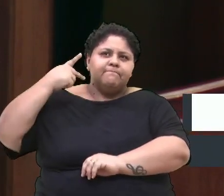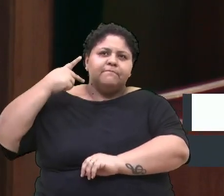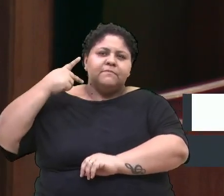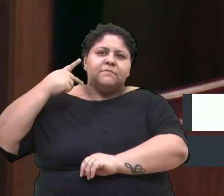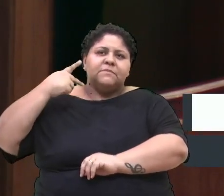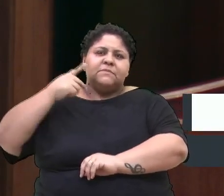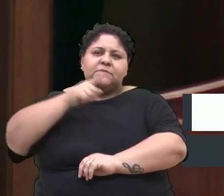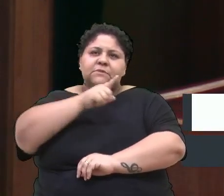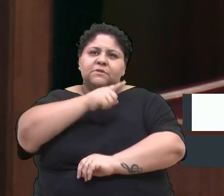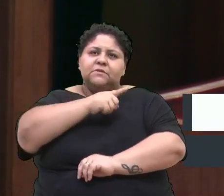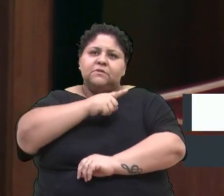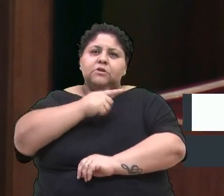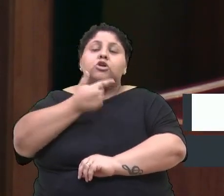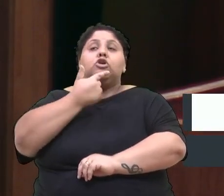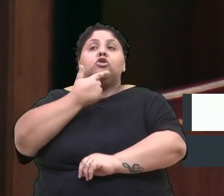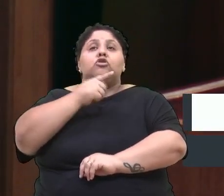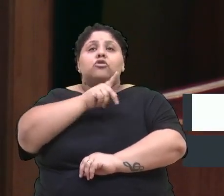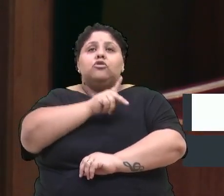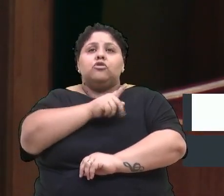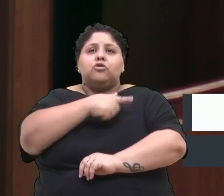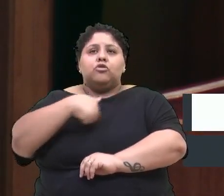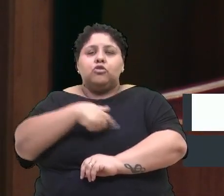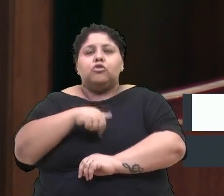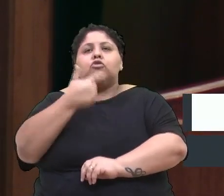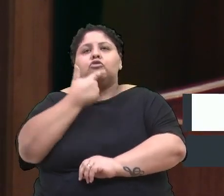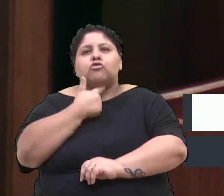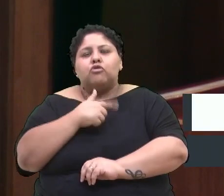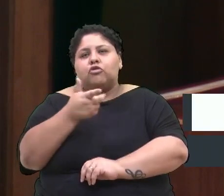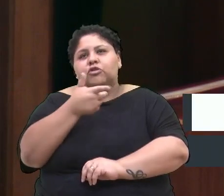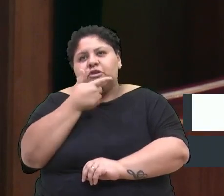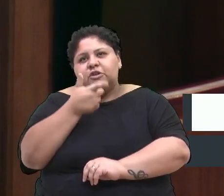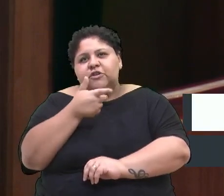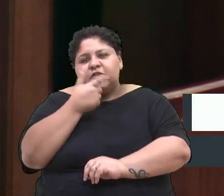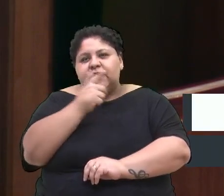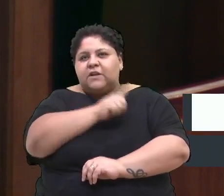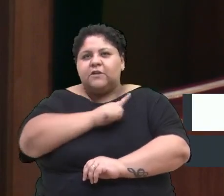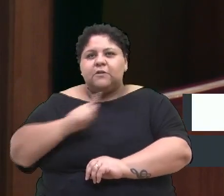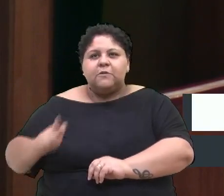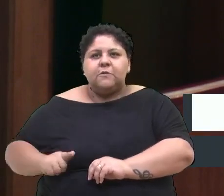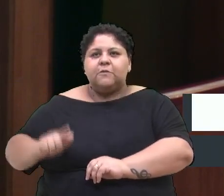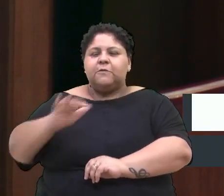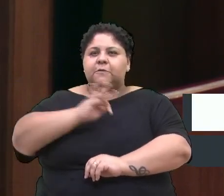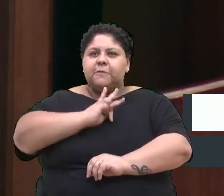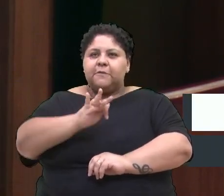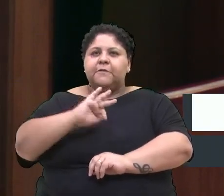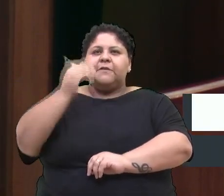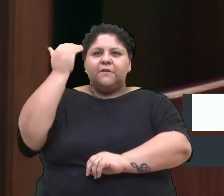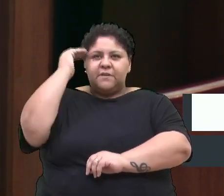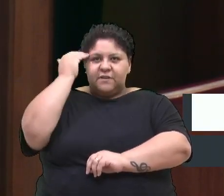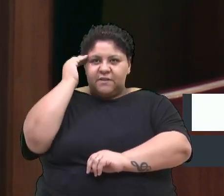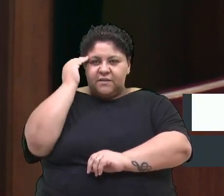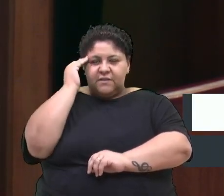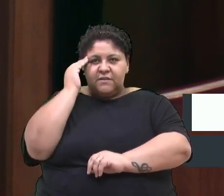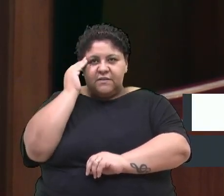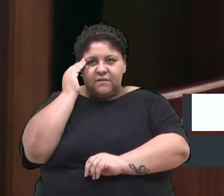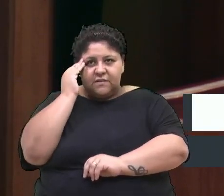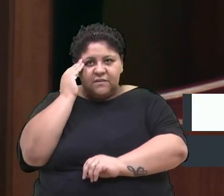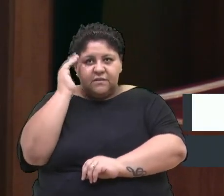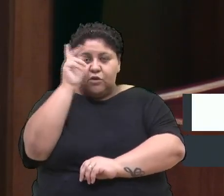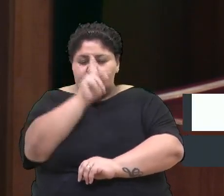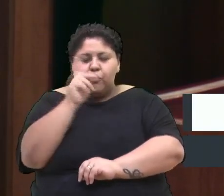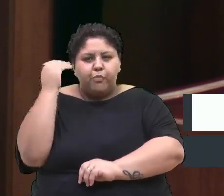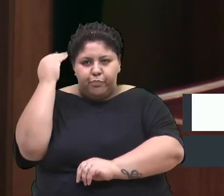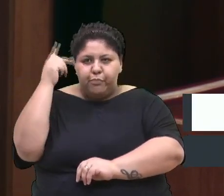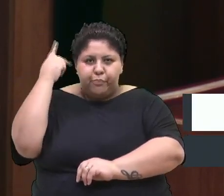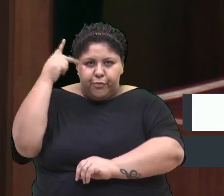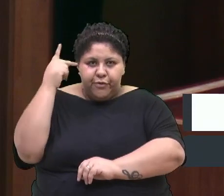muito de falar do governo federal. Ele nunca se atém aqui ao governo estadual. E eu entendo que ele também entenda de política, acompanha.